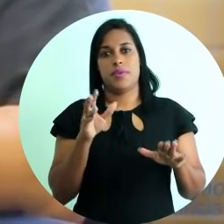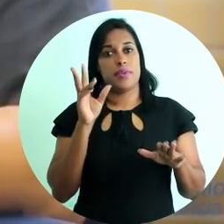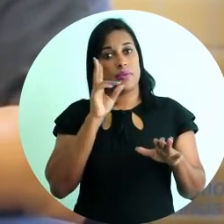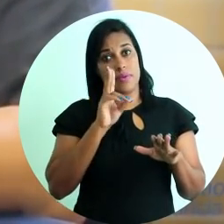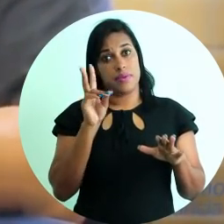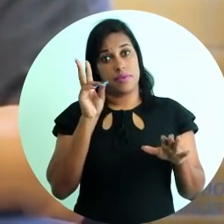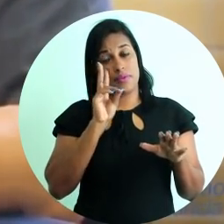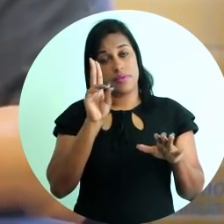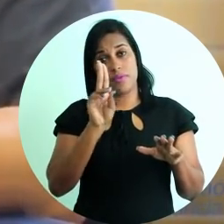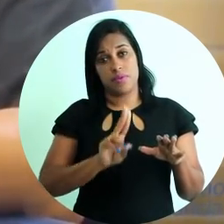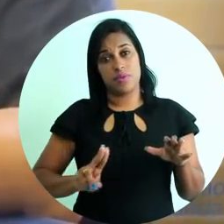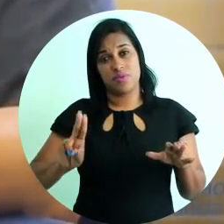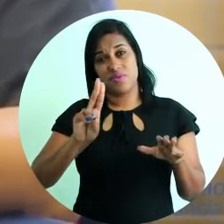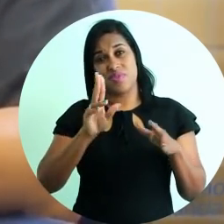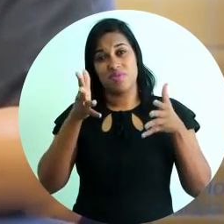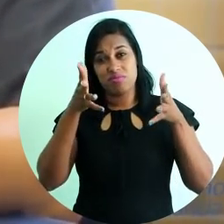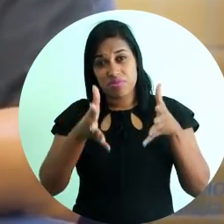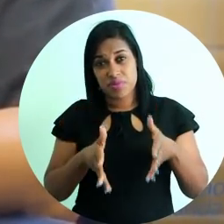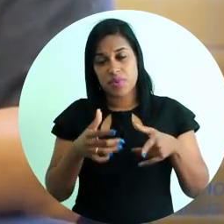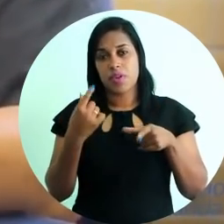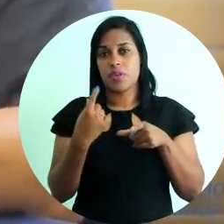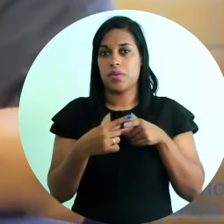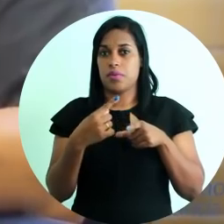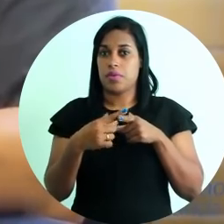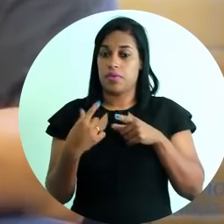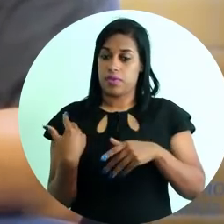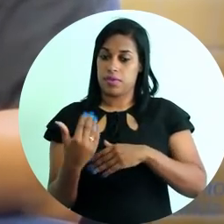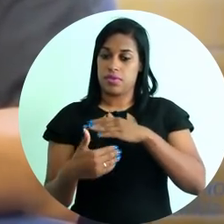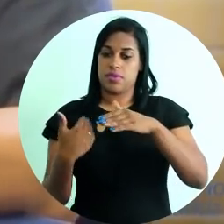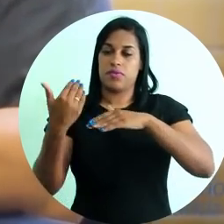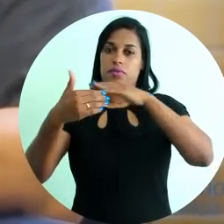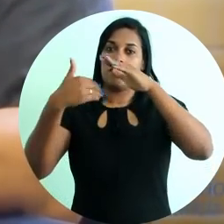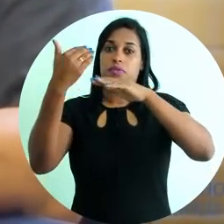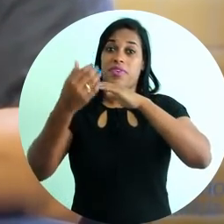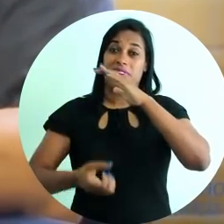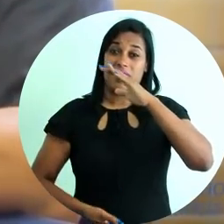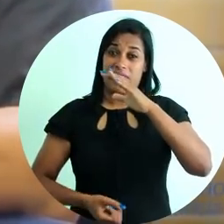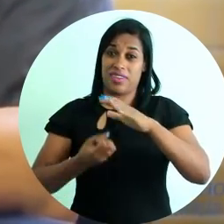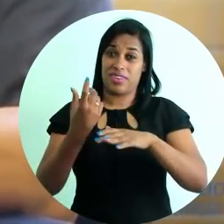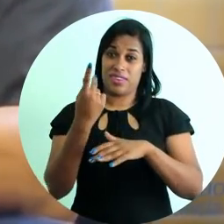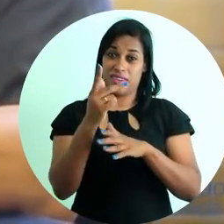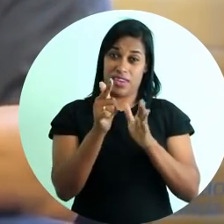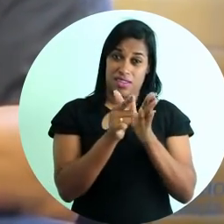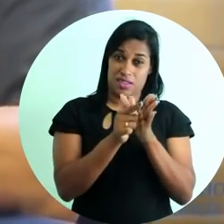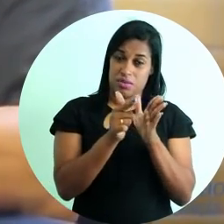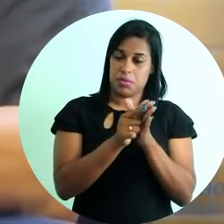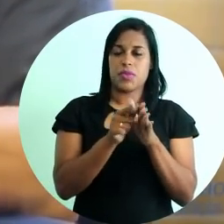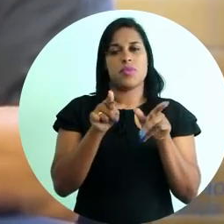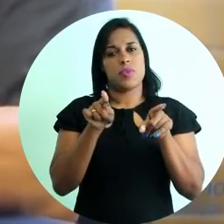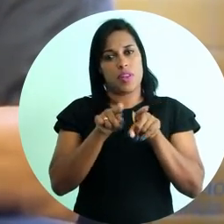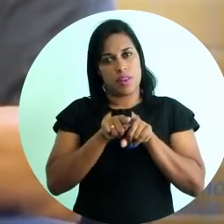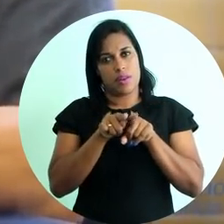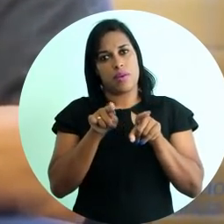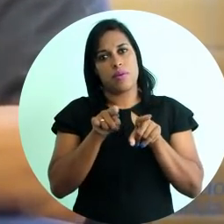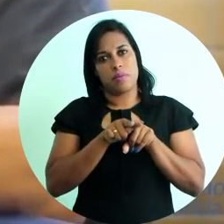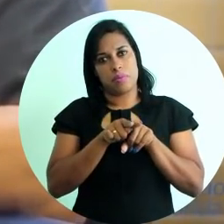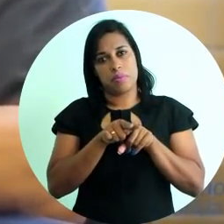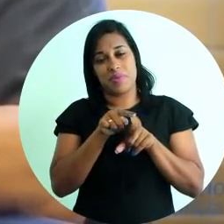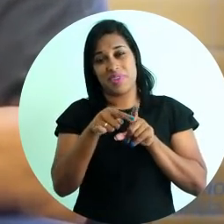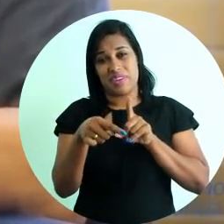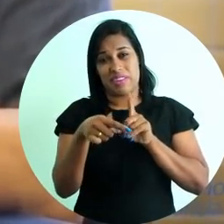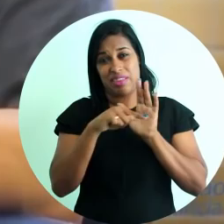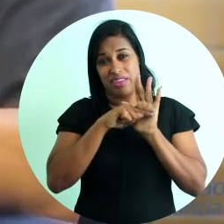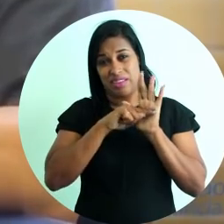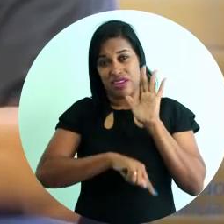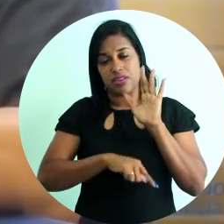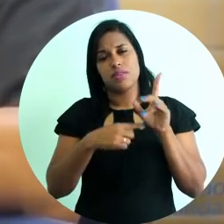do usuário, isso é muito chato. E para quem vai desenvolver, para quem vai criar essa página também, isso também é muito negativo.